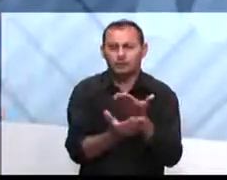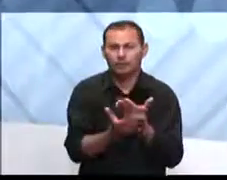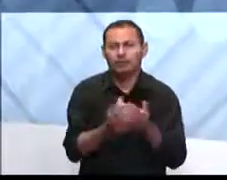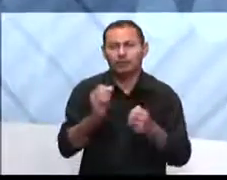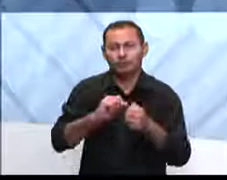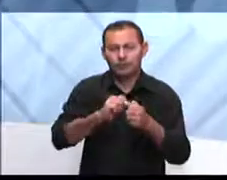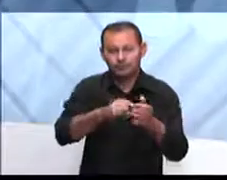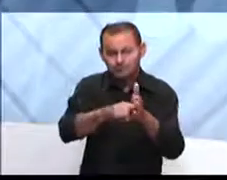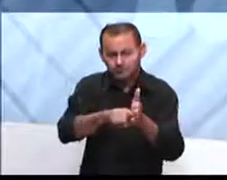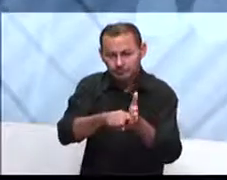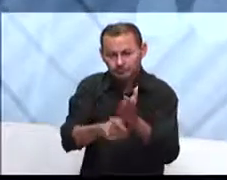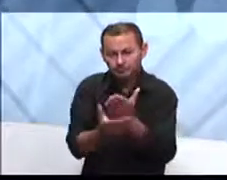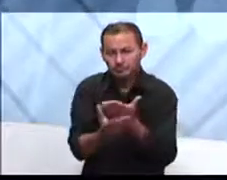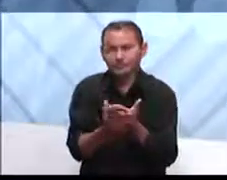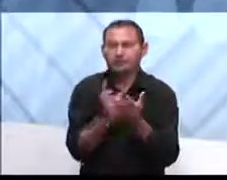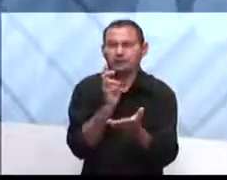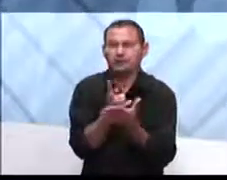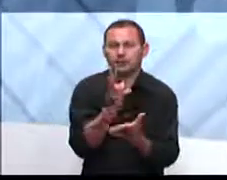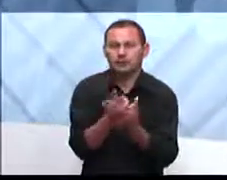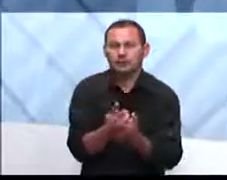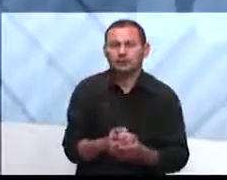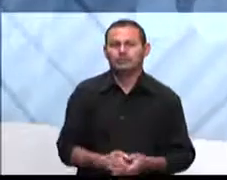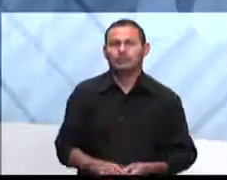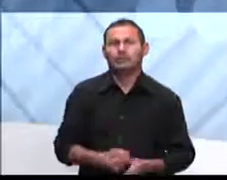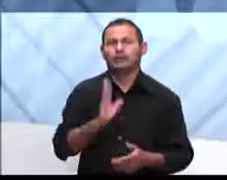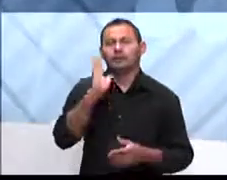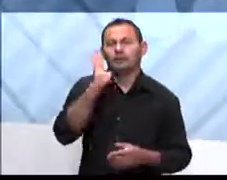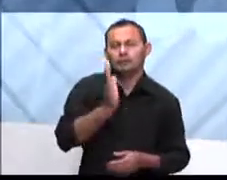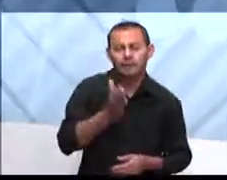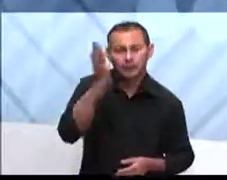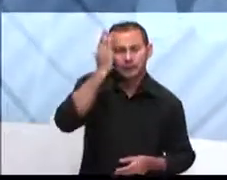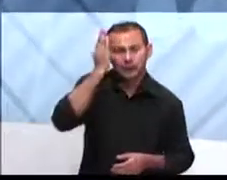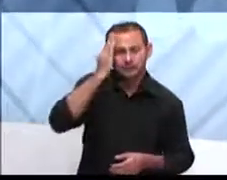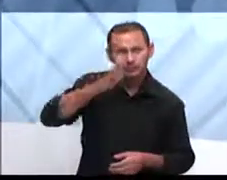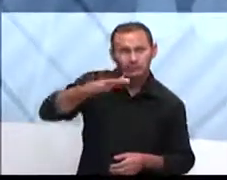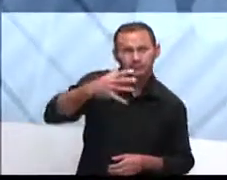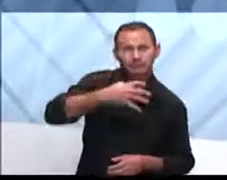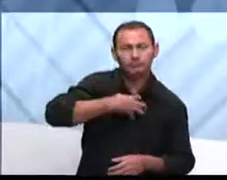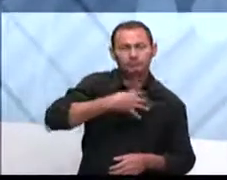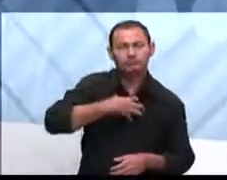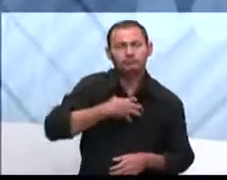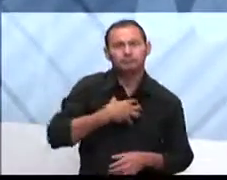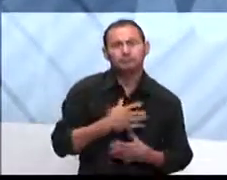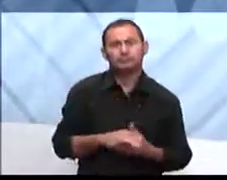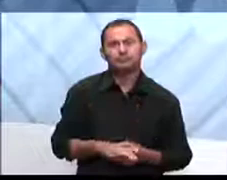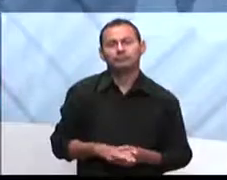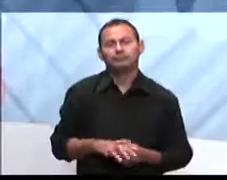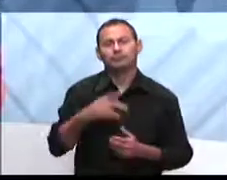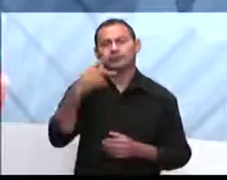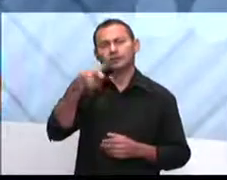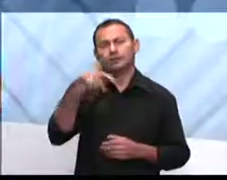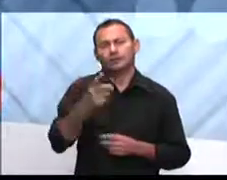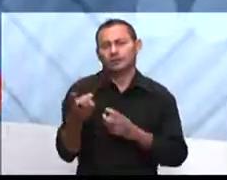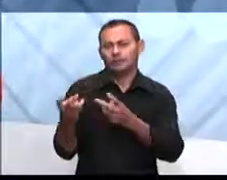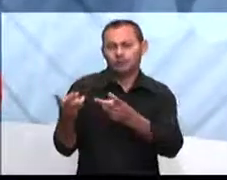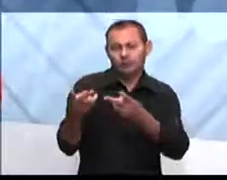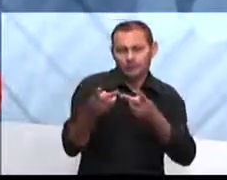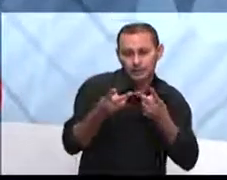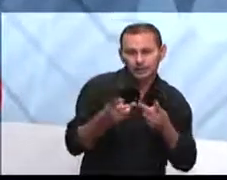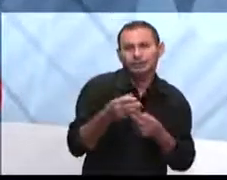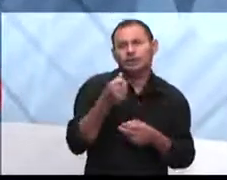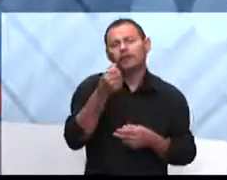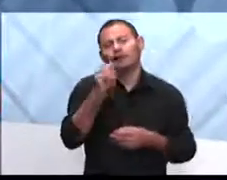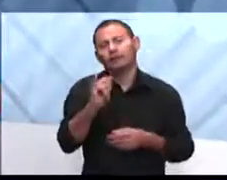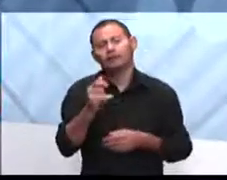faz pesquisa constantemente, então ela já sabe mais ou menos o perfil, né, dos seus clientes. E